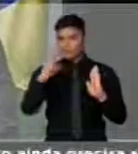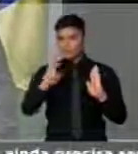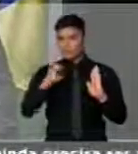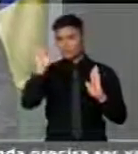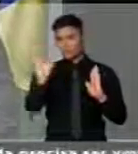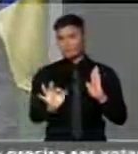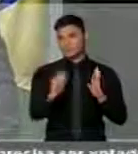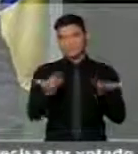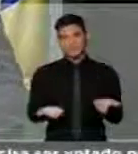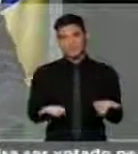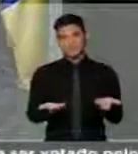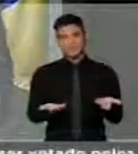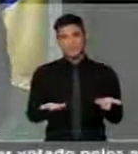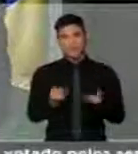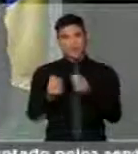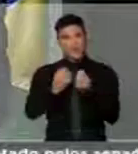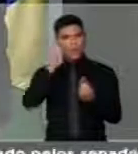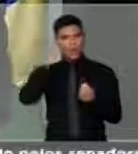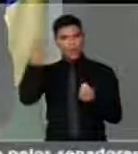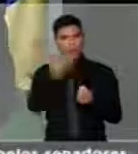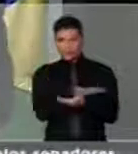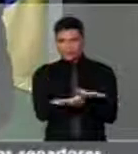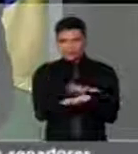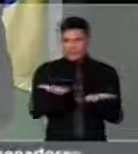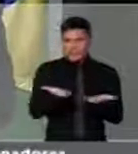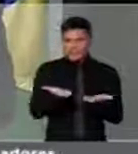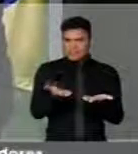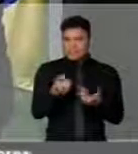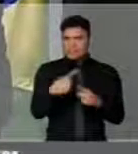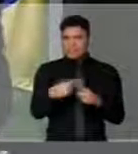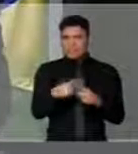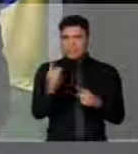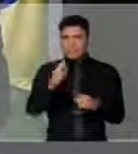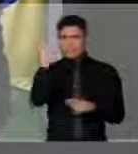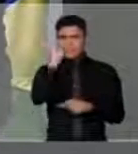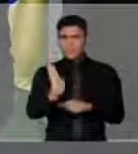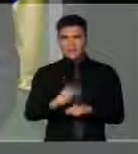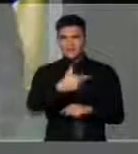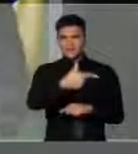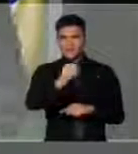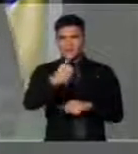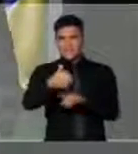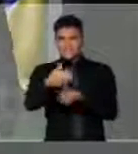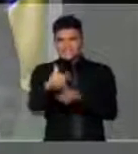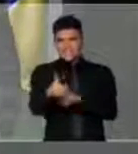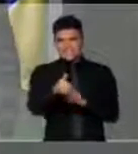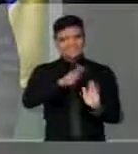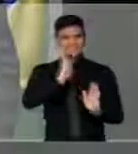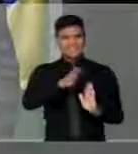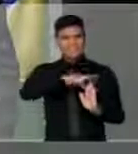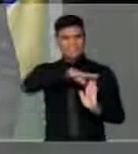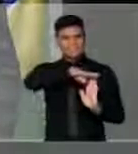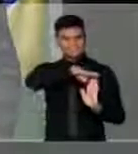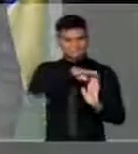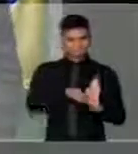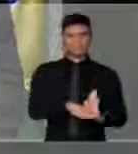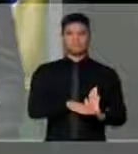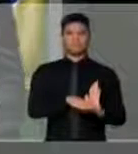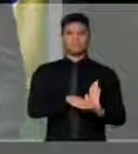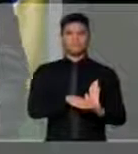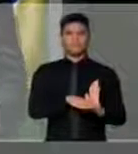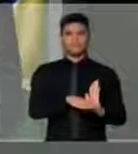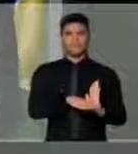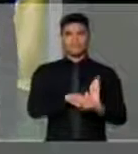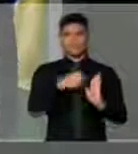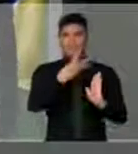4,5%? Cadê as soluções para que o Brasil não tenha em 2016 já uma previsão de queda da economia